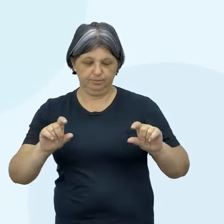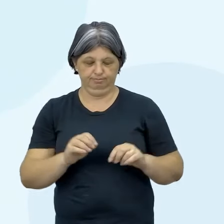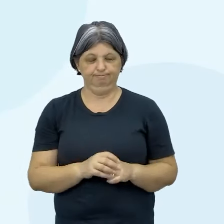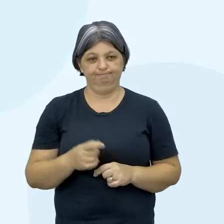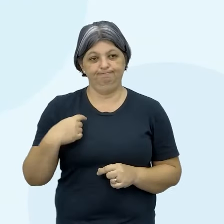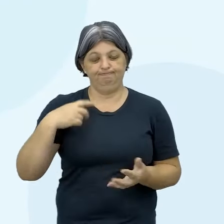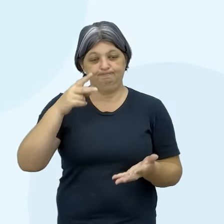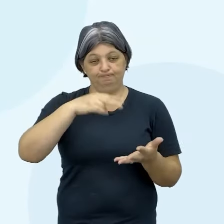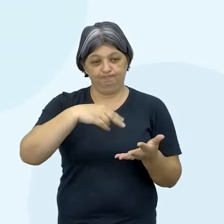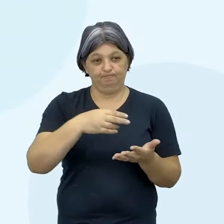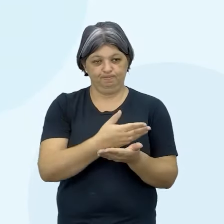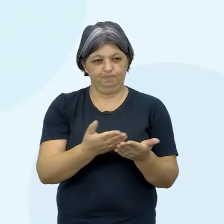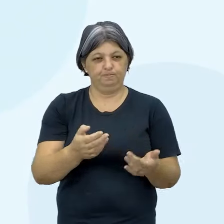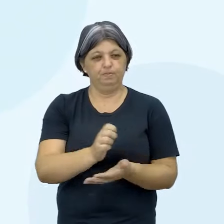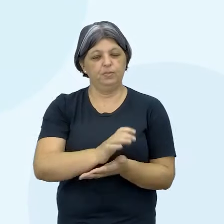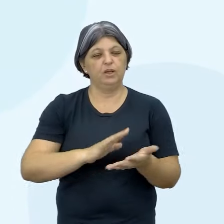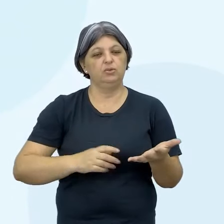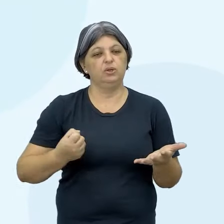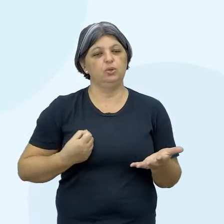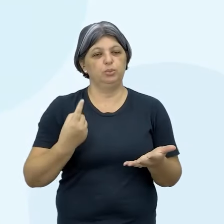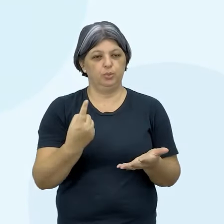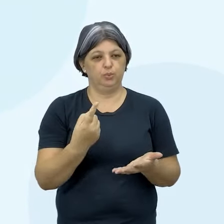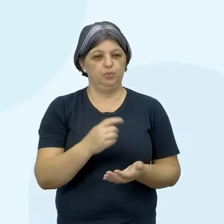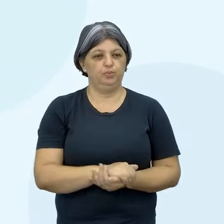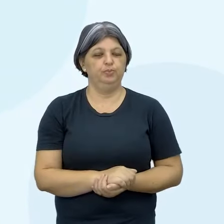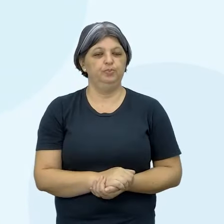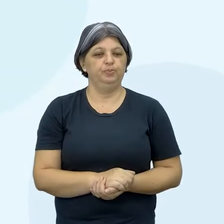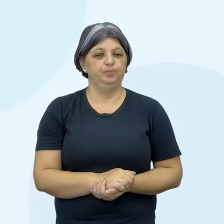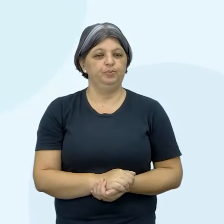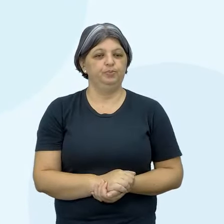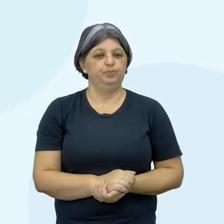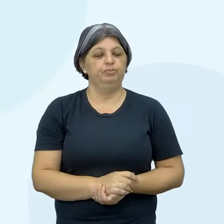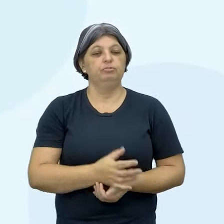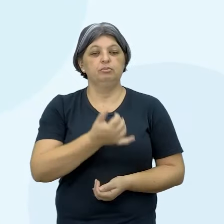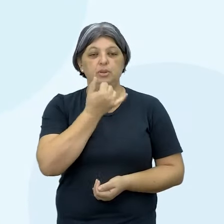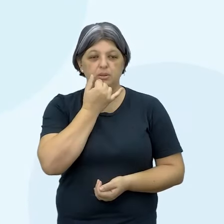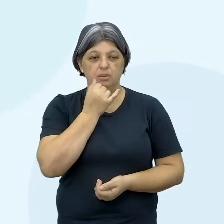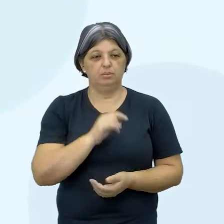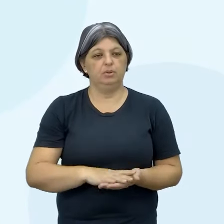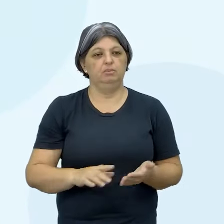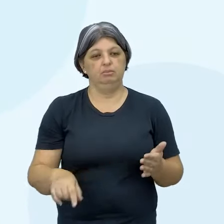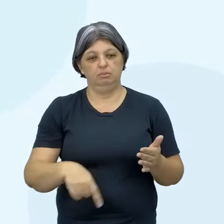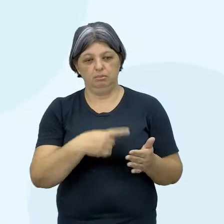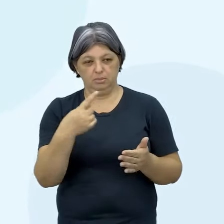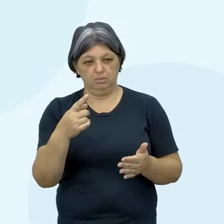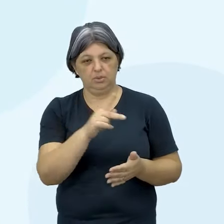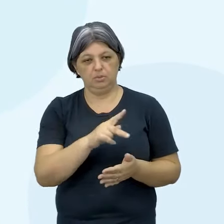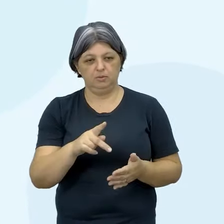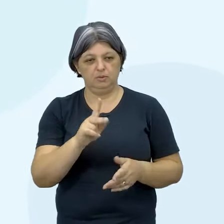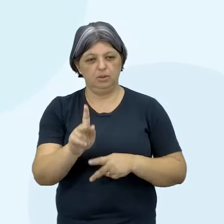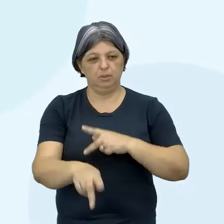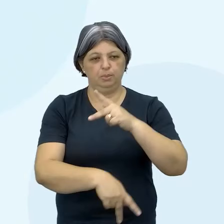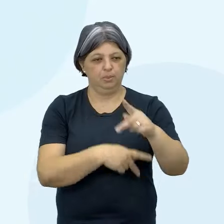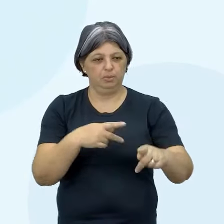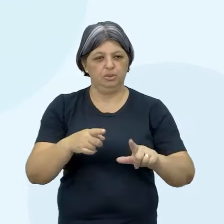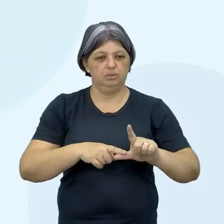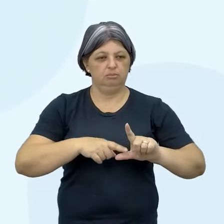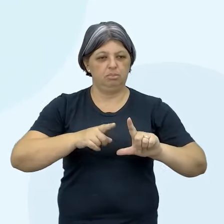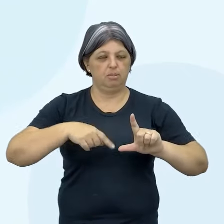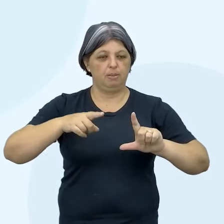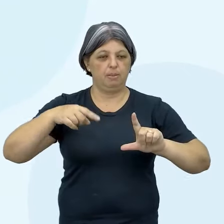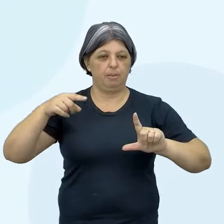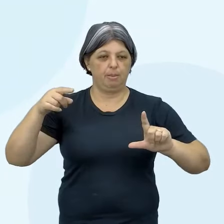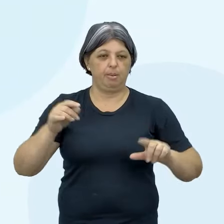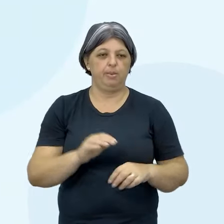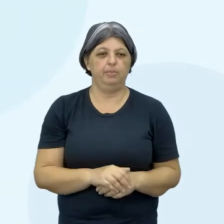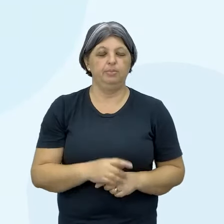ler para vocês aqui, ó, na atividade 1, por exemplo. O primeiro professor do componente 1, né, população e índice, ele vai